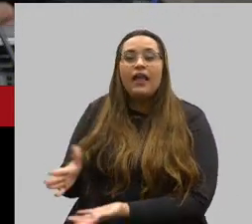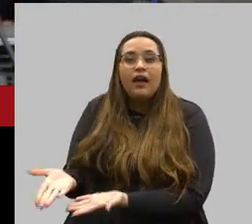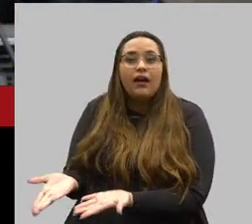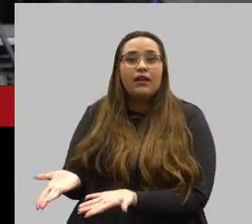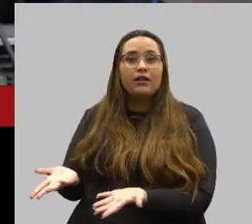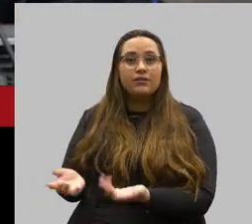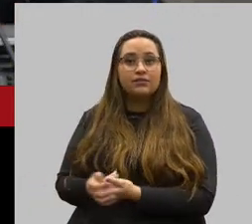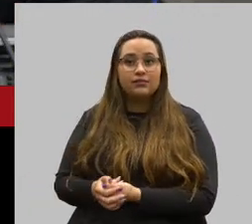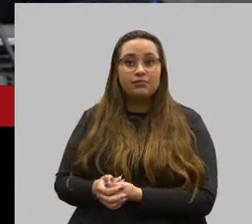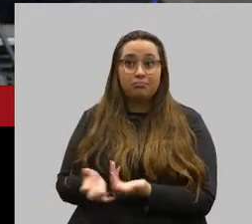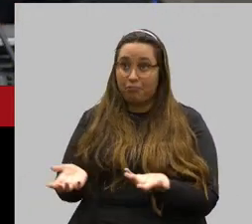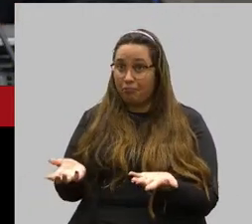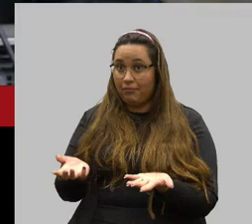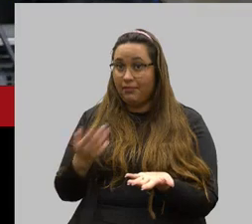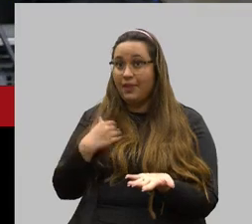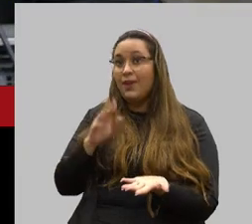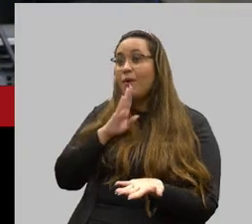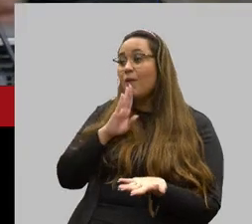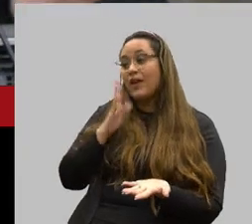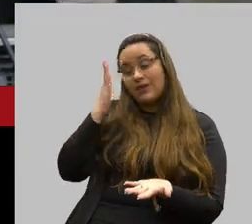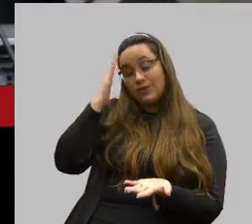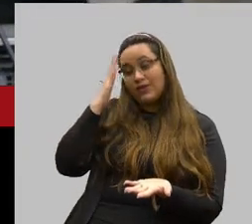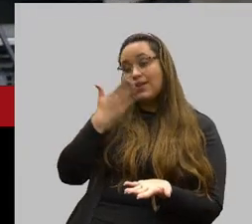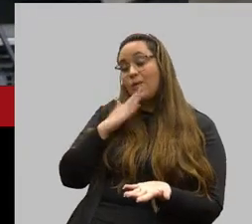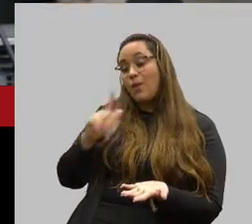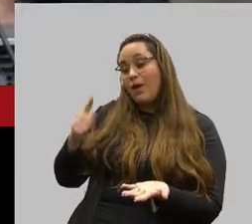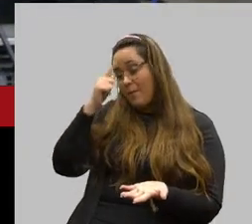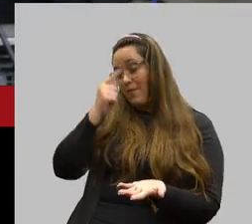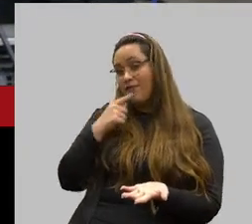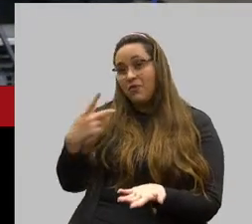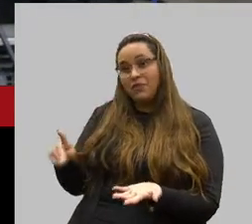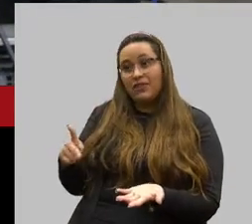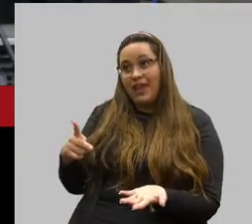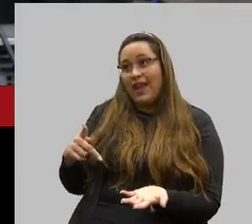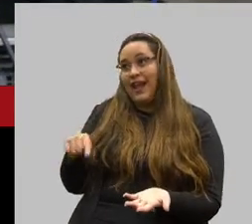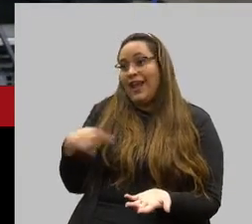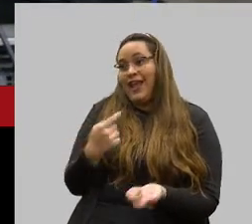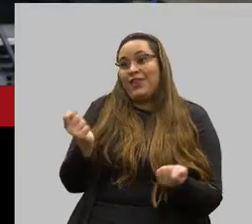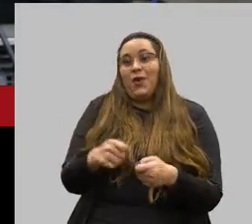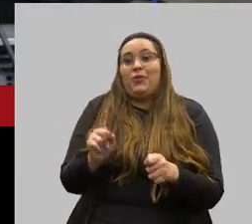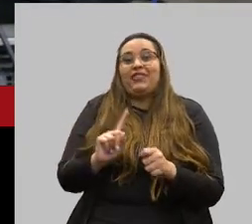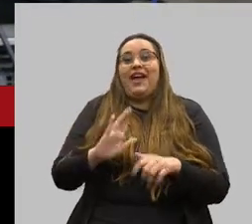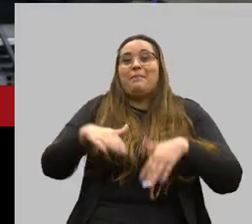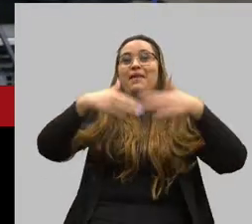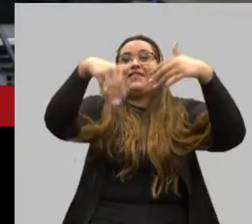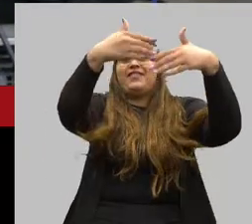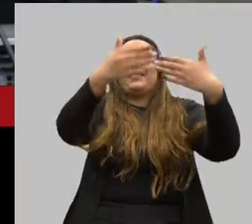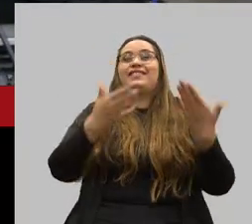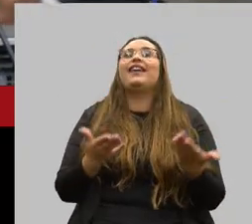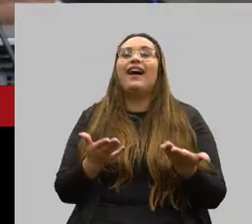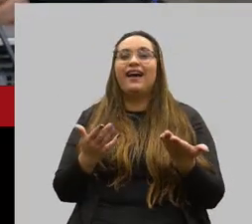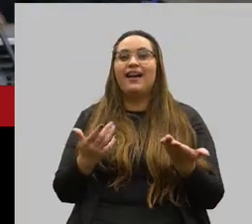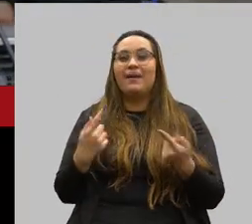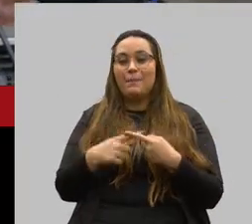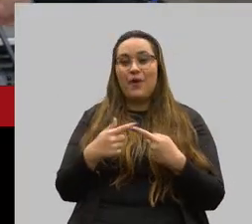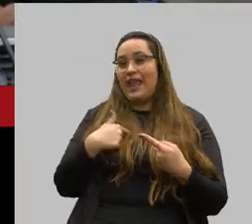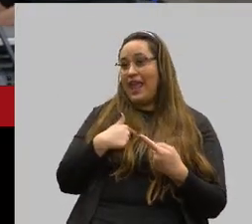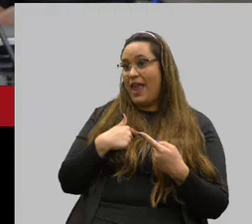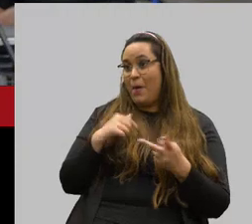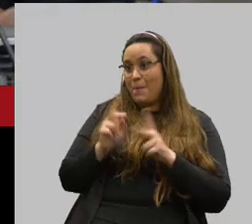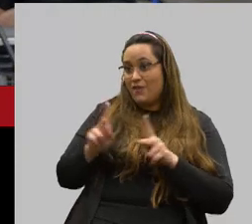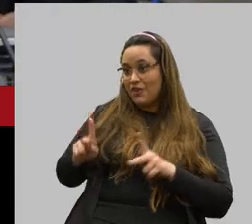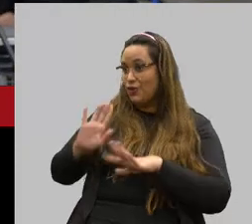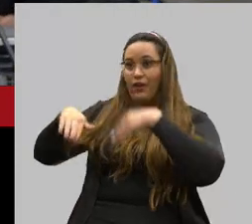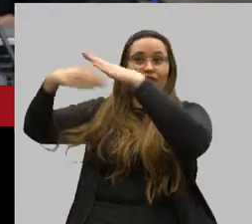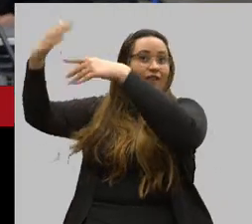dela nós não vamos avançar porque ela não vai avançar no processo de aprendizagem e eu como professora não vou avançar na